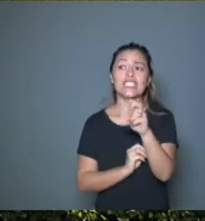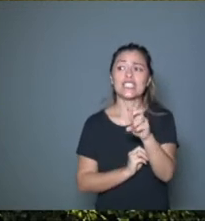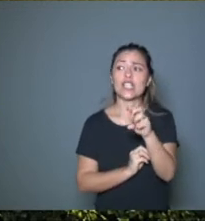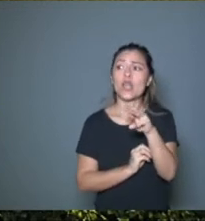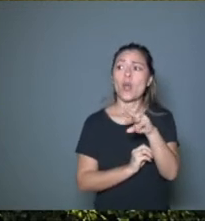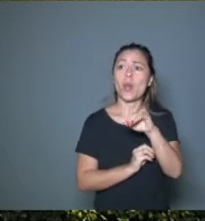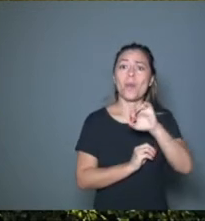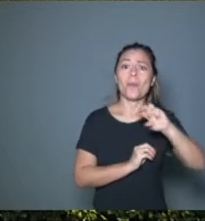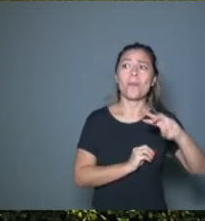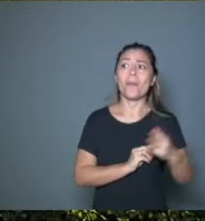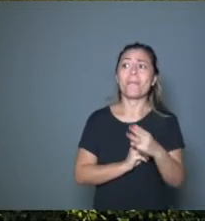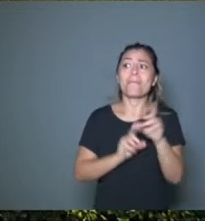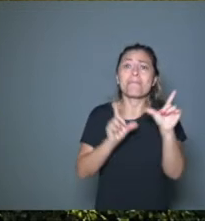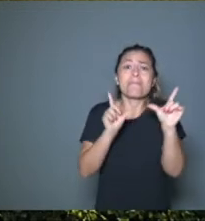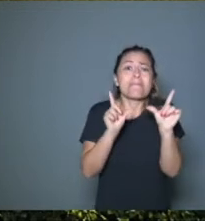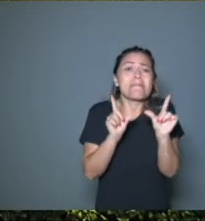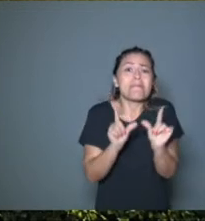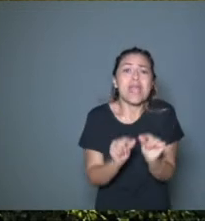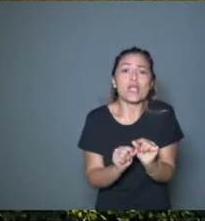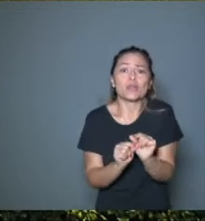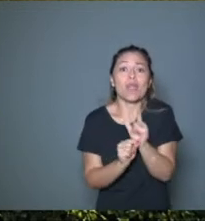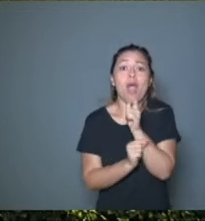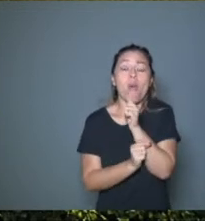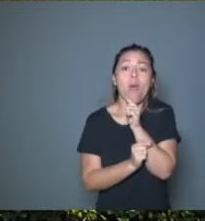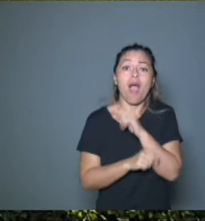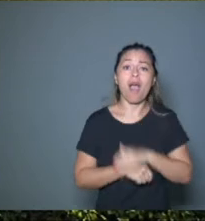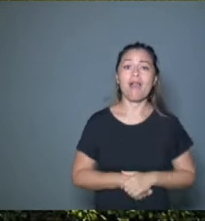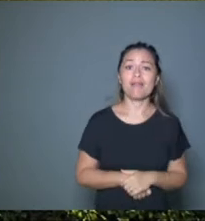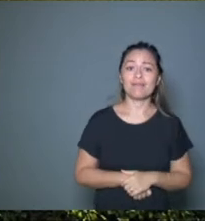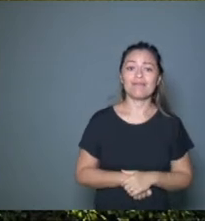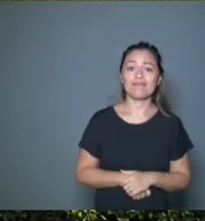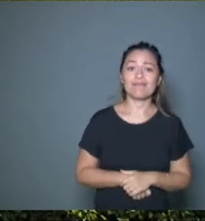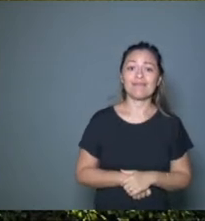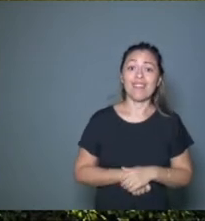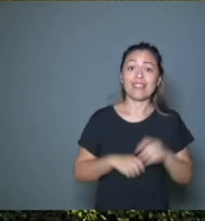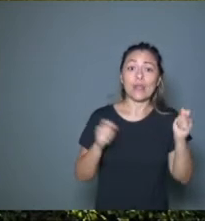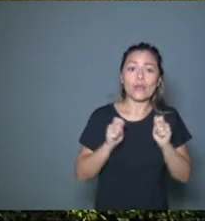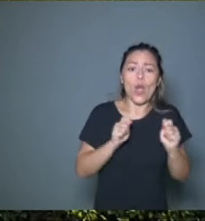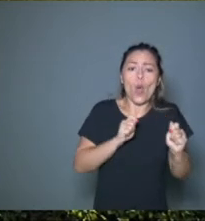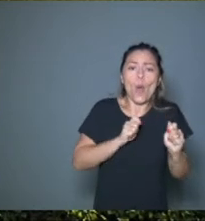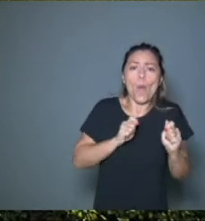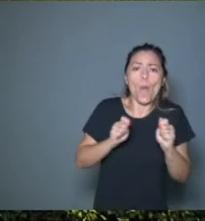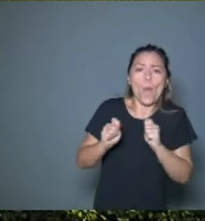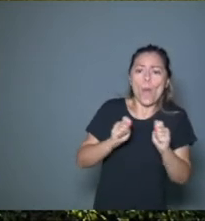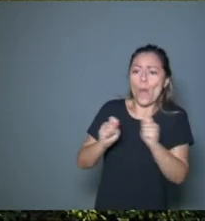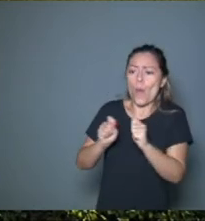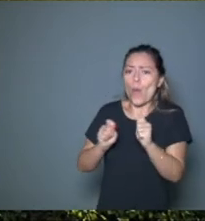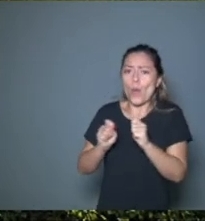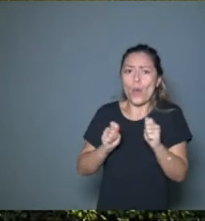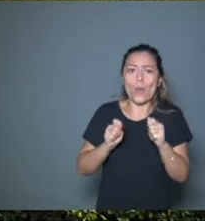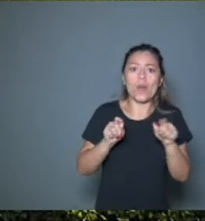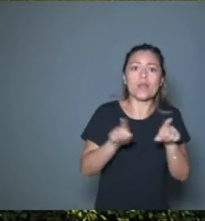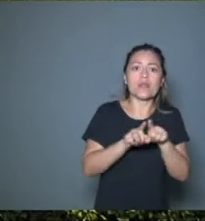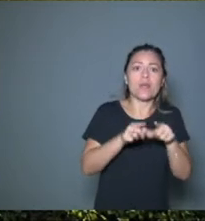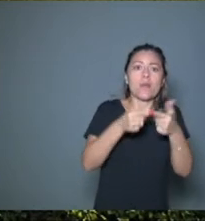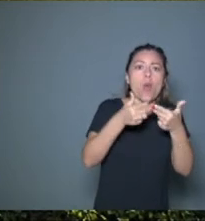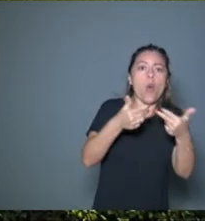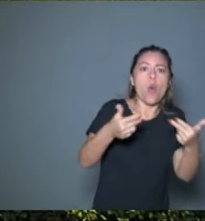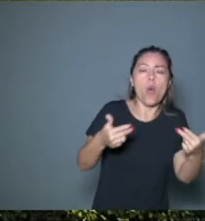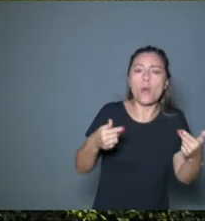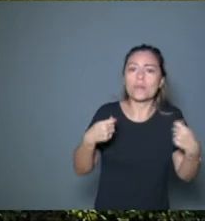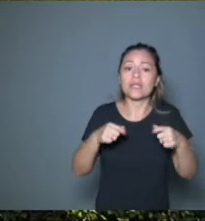apenas. Então, isso aqui é água evitável, né, nas aplicações. Redução de volume dos insumos em quase